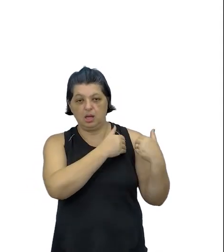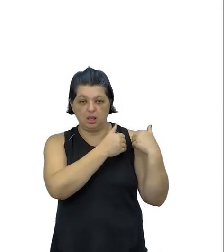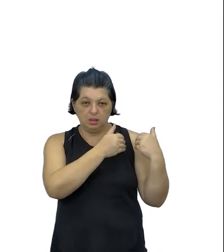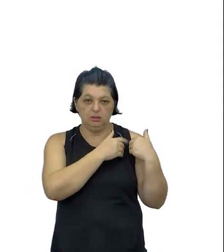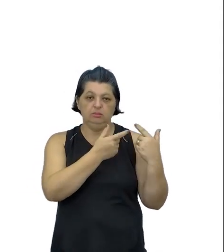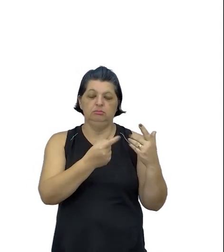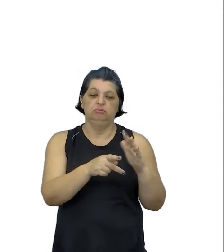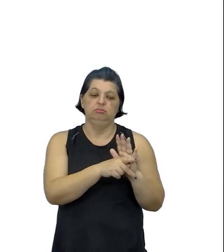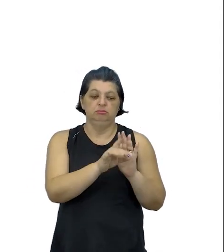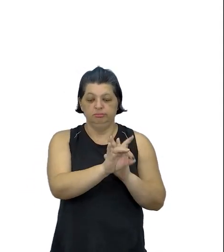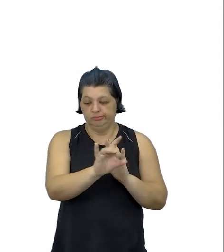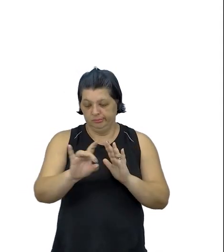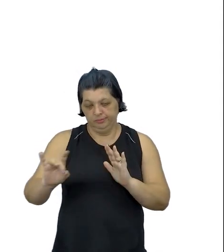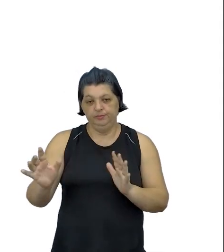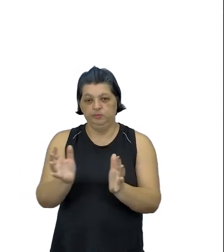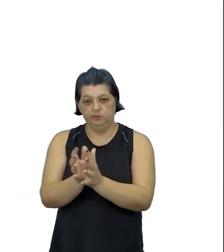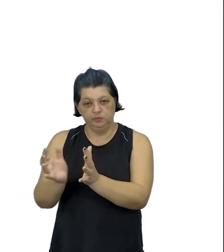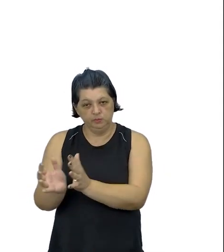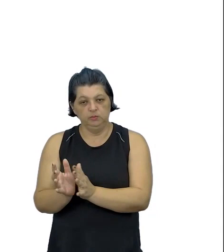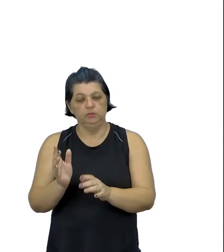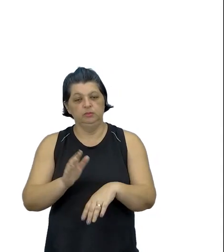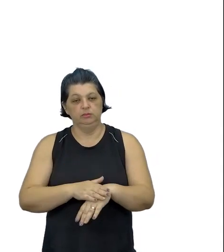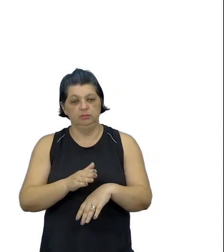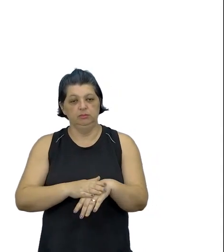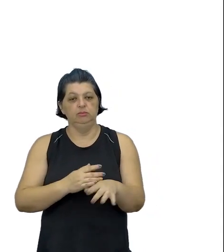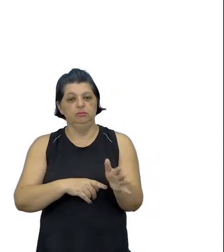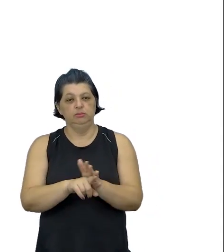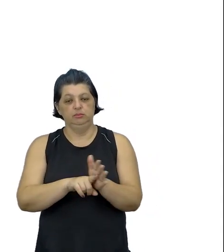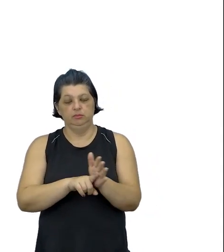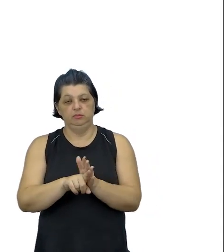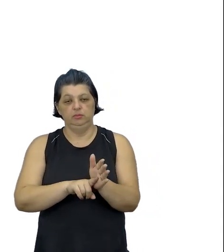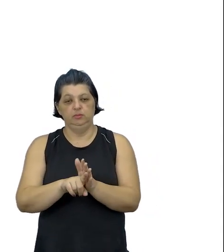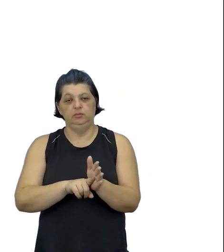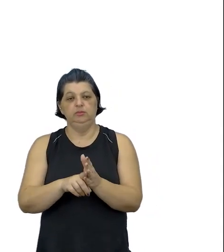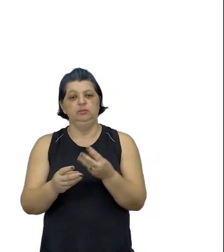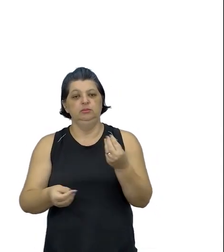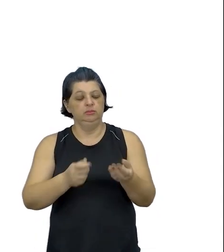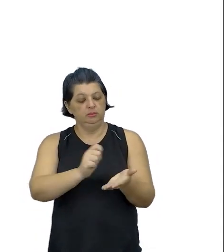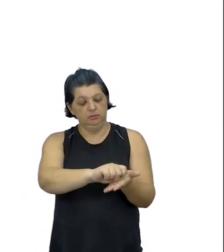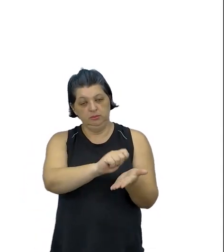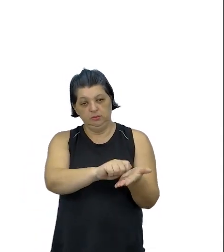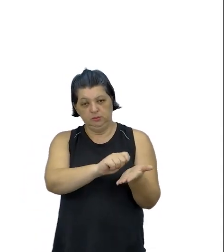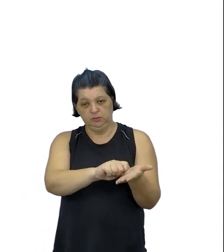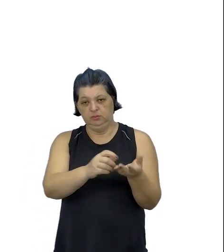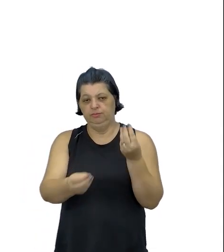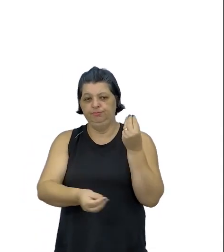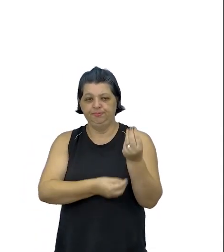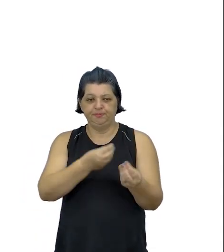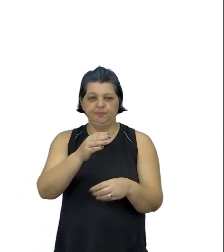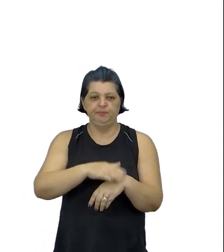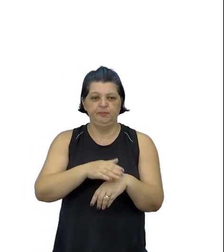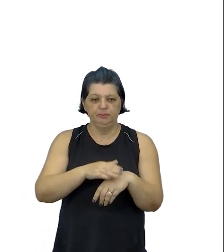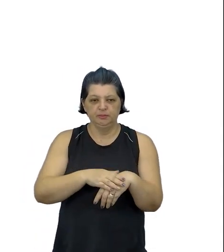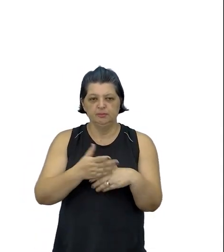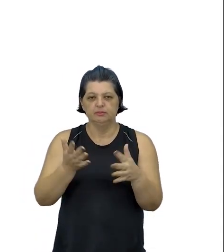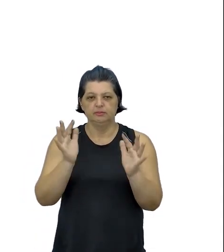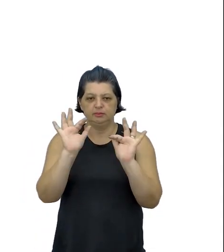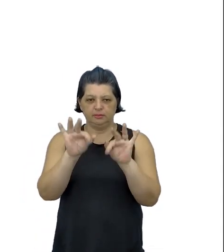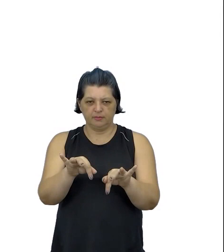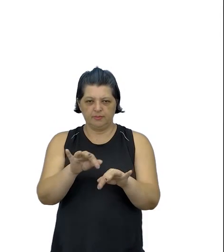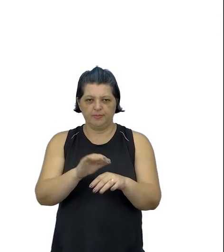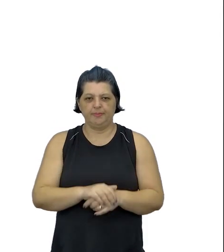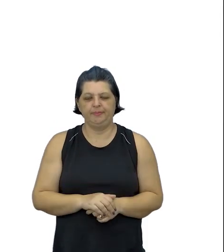um seu papel para poder fazer essa realização de pesquisa, de anotações, como vai ser feito o produto final.